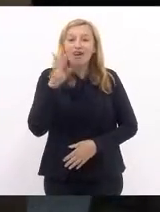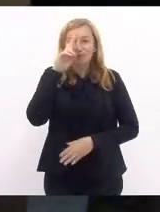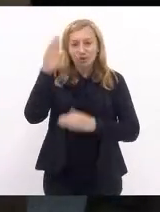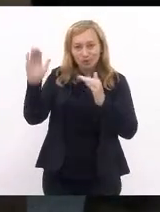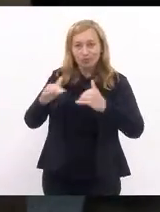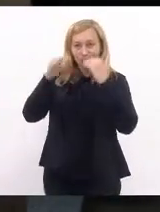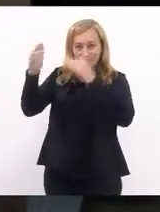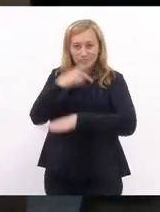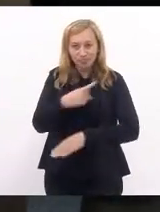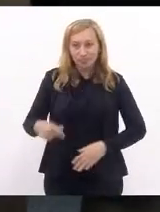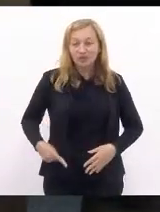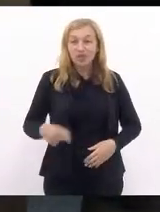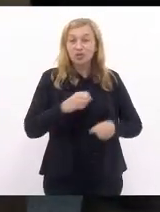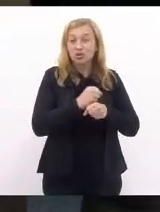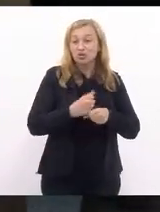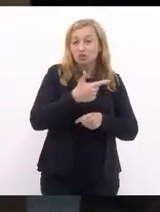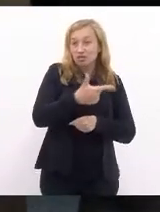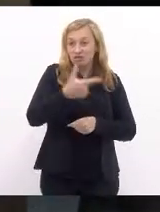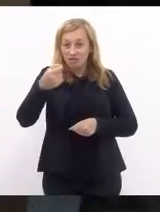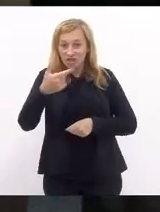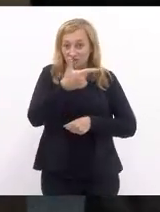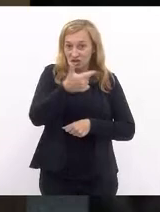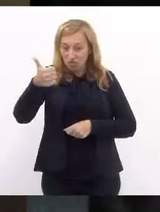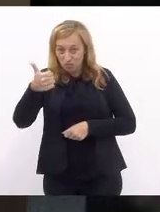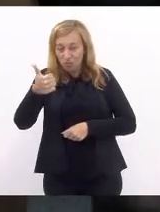excelência que 2020/2021